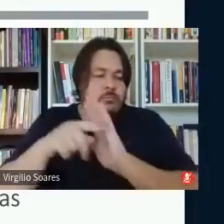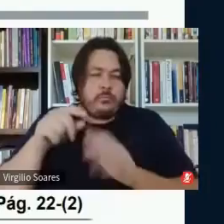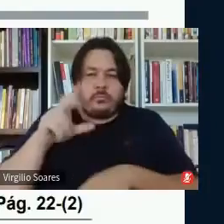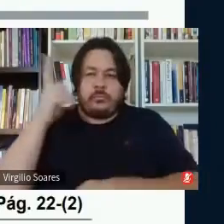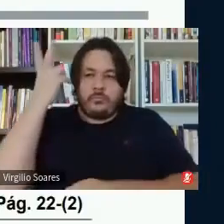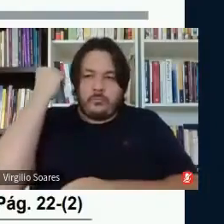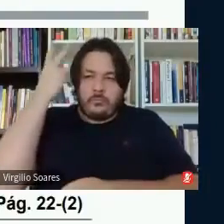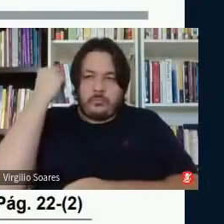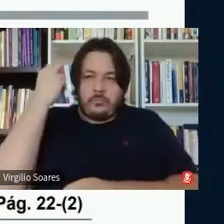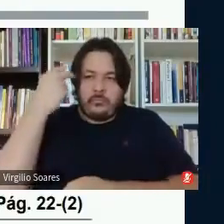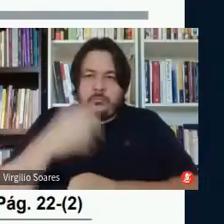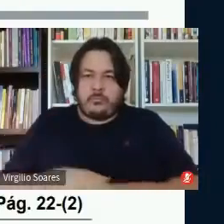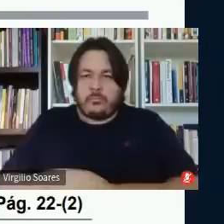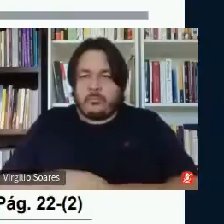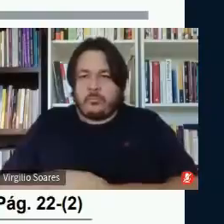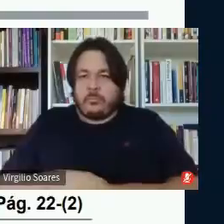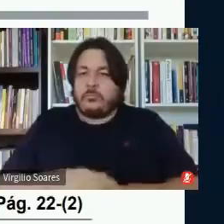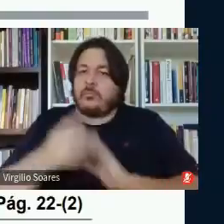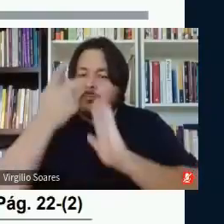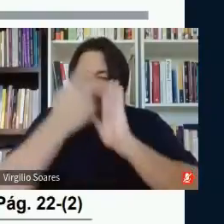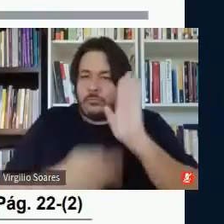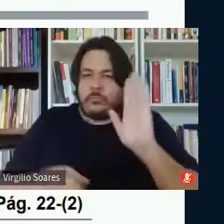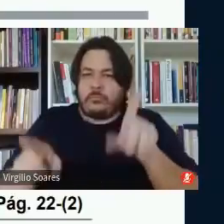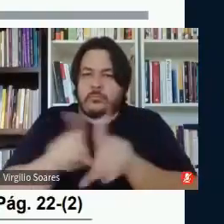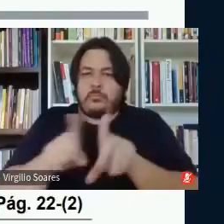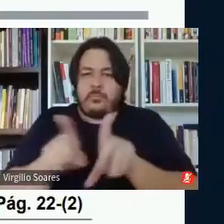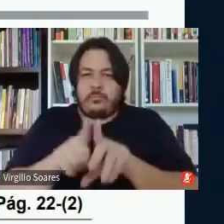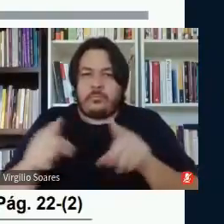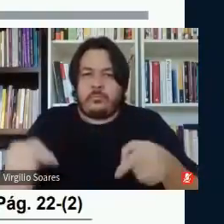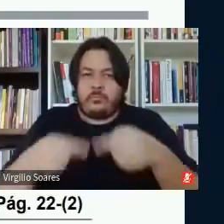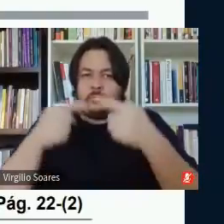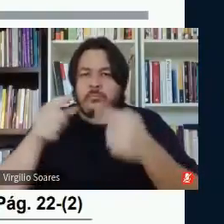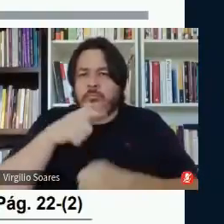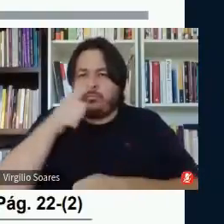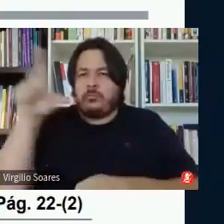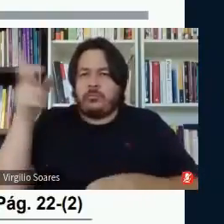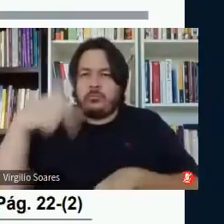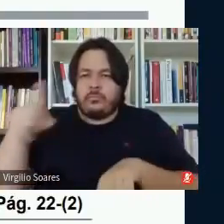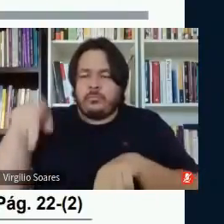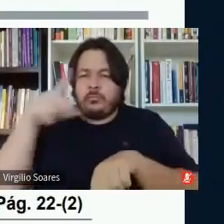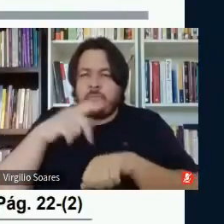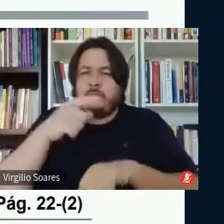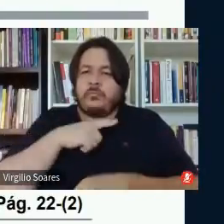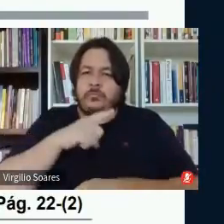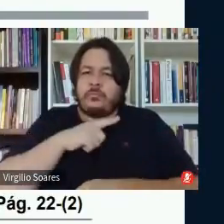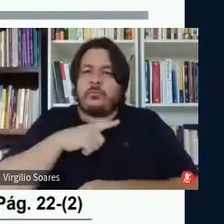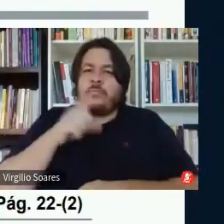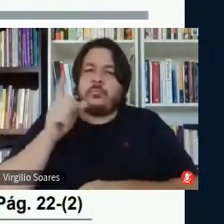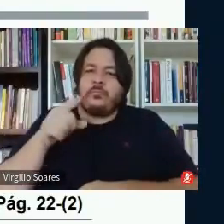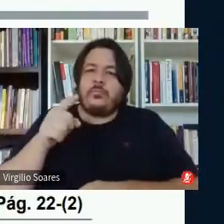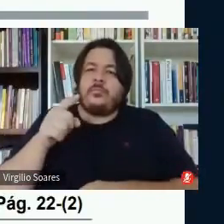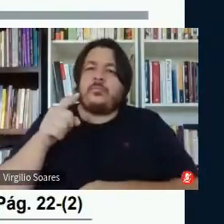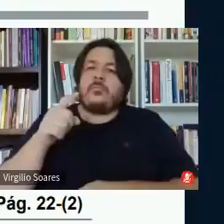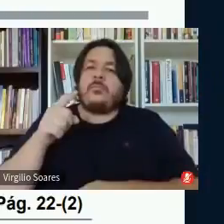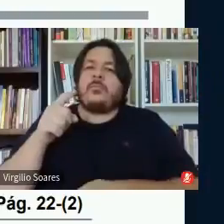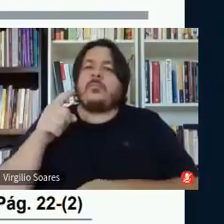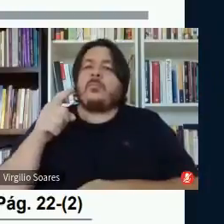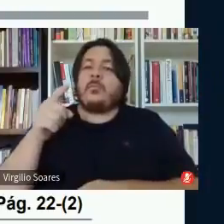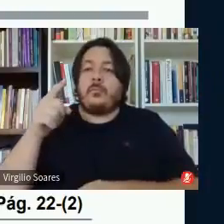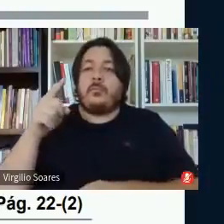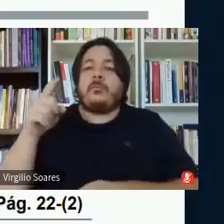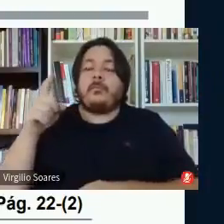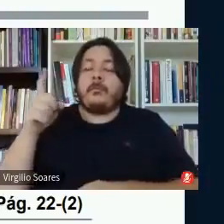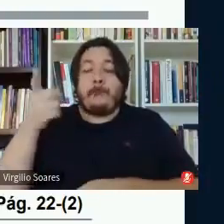Próximo, por favor. Esse projeto também envolve um outro país, tá, nessa pesquisa, é Portugal, onde eu fiz o pós-doutorado, que já